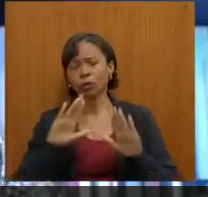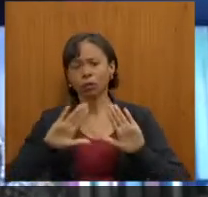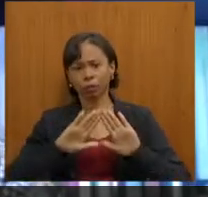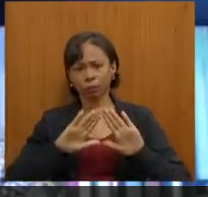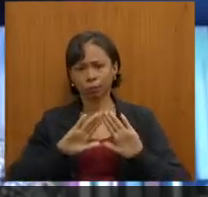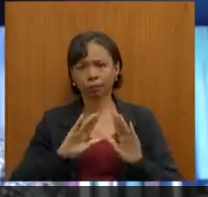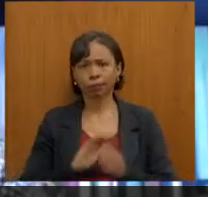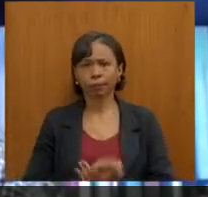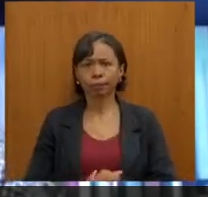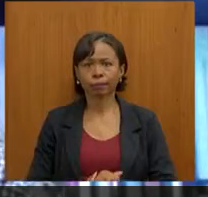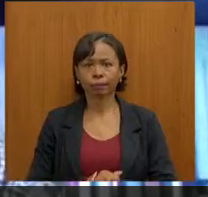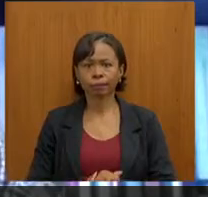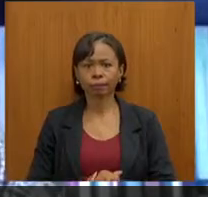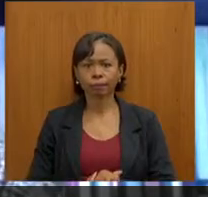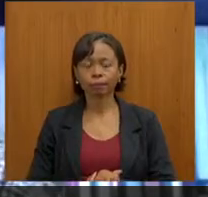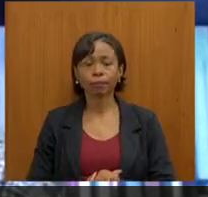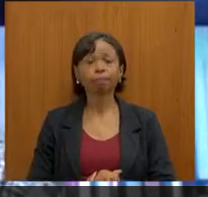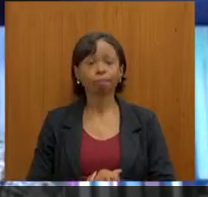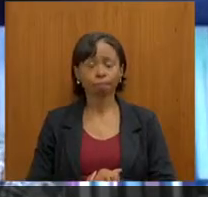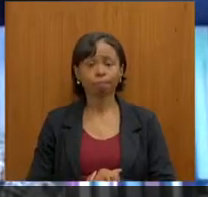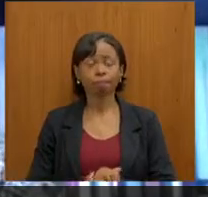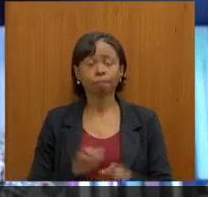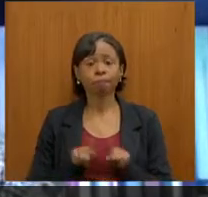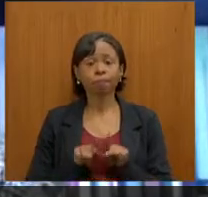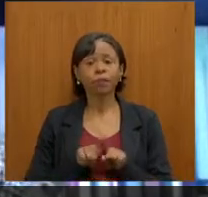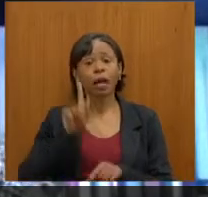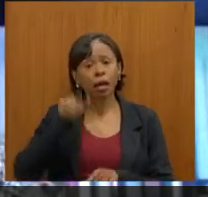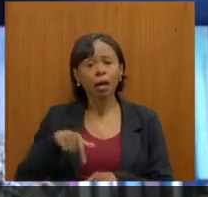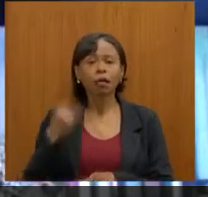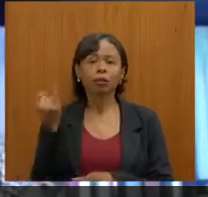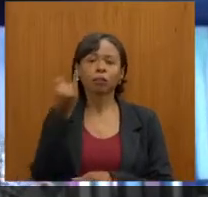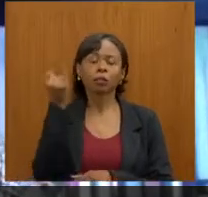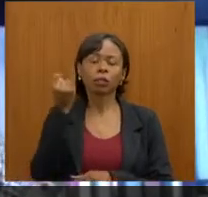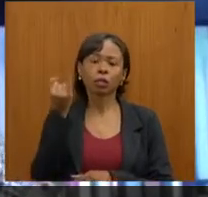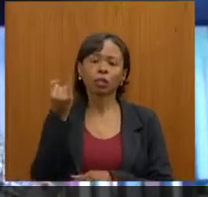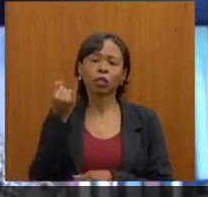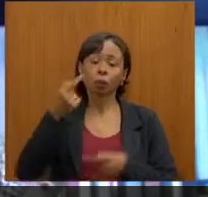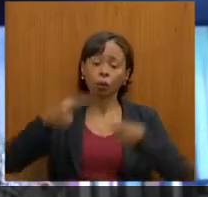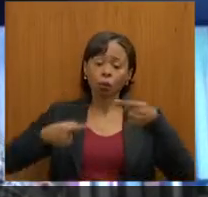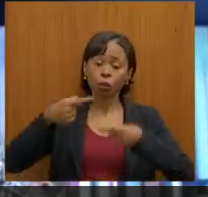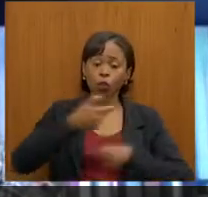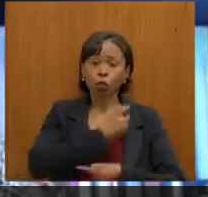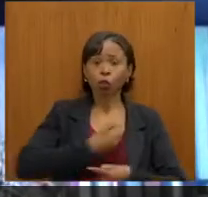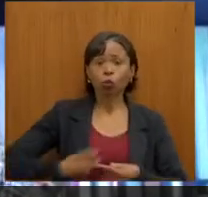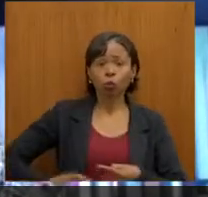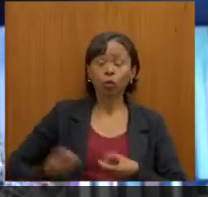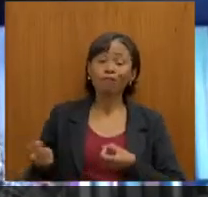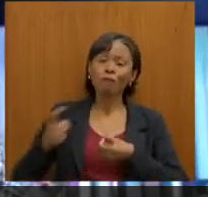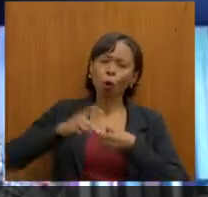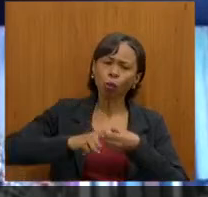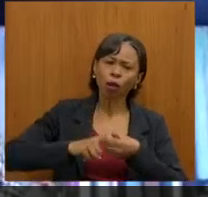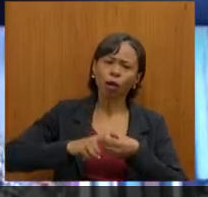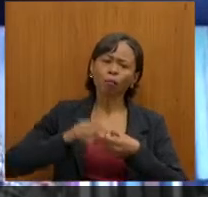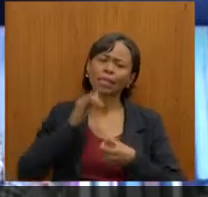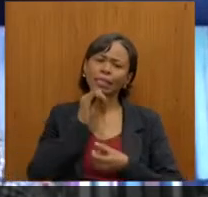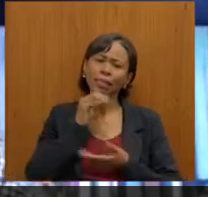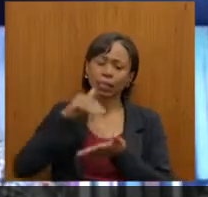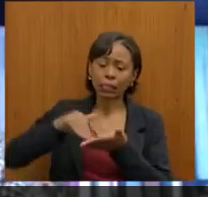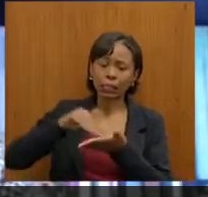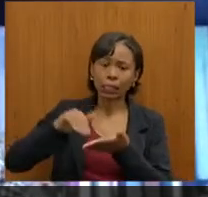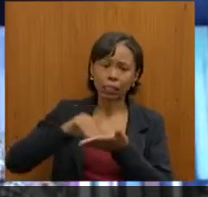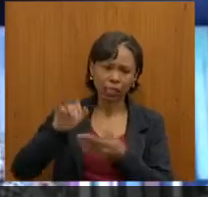quero destacar também a importância de retomada de importantes políticas públicas como a Secretaria Estadual